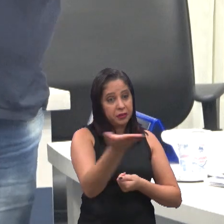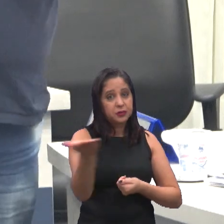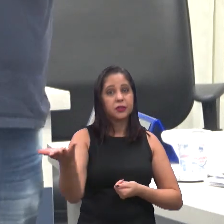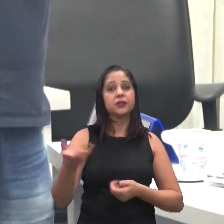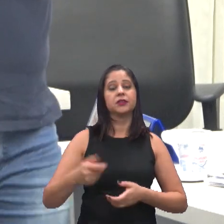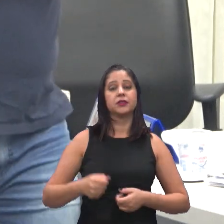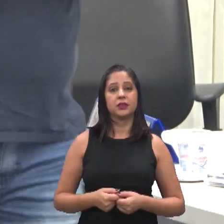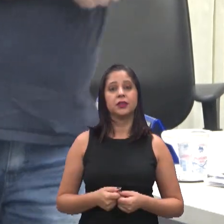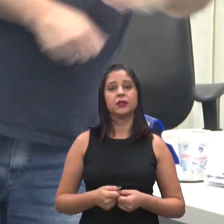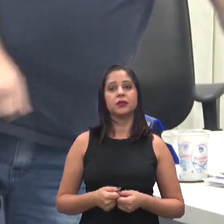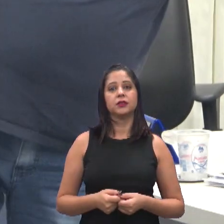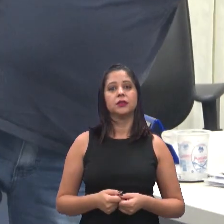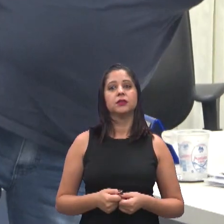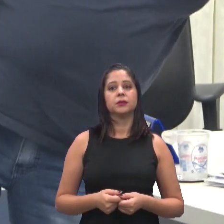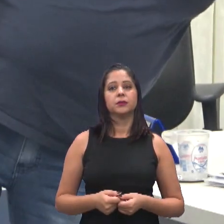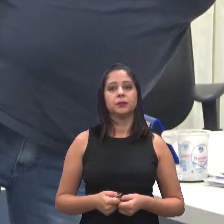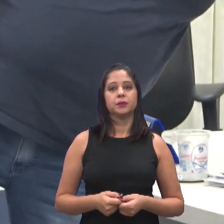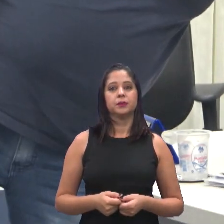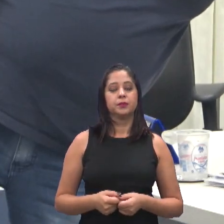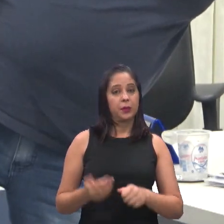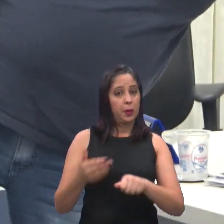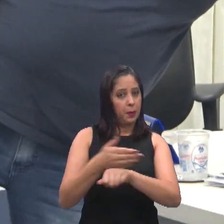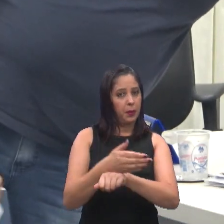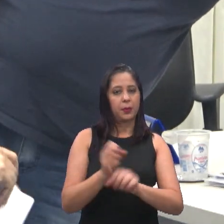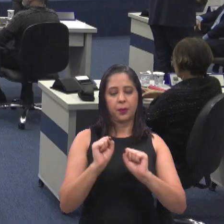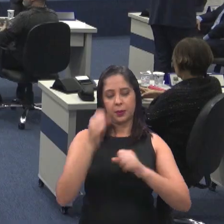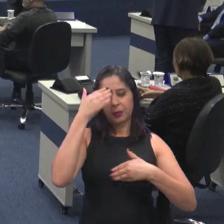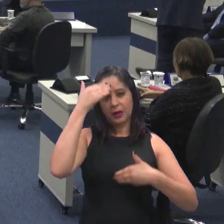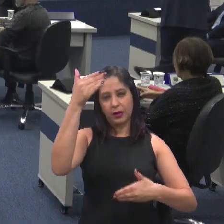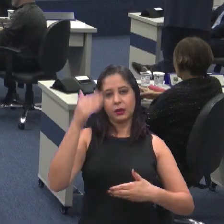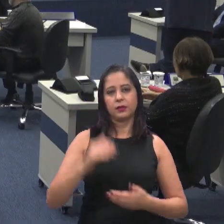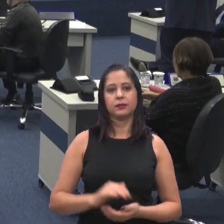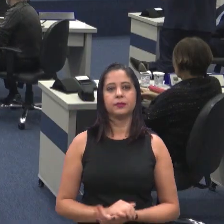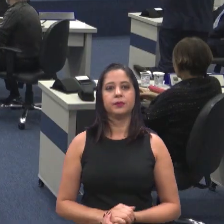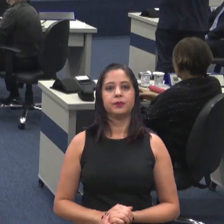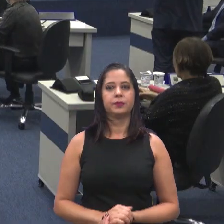queiram participar. Muito obrigado.